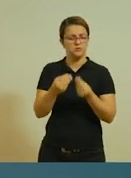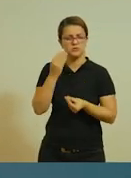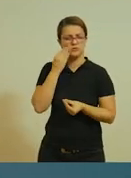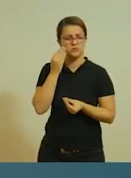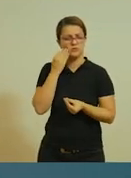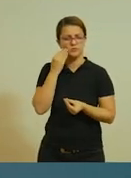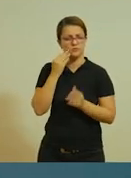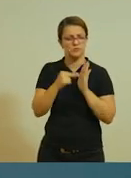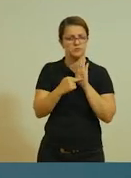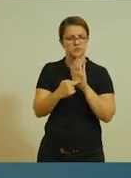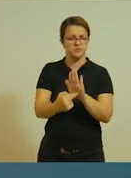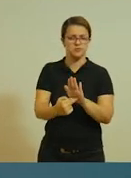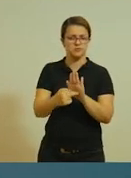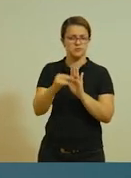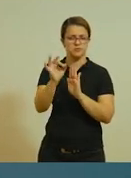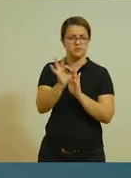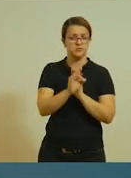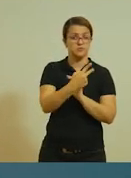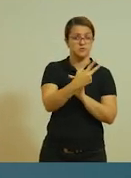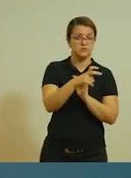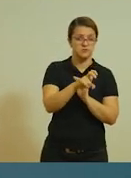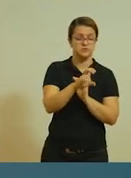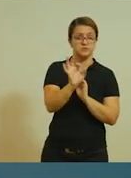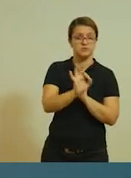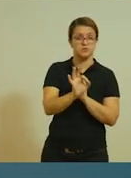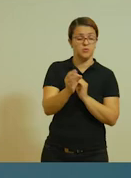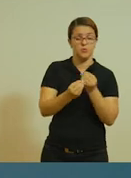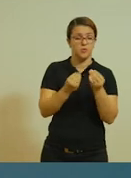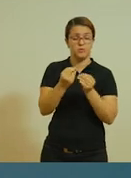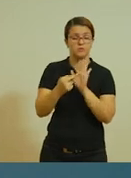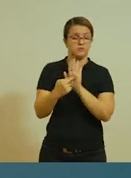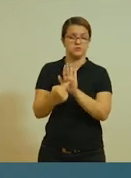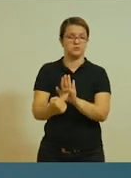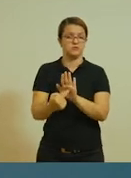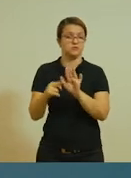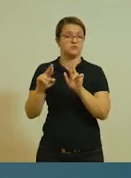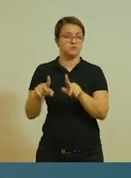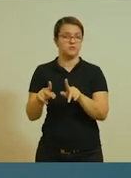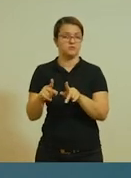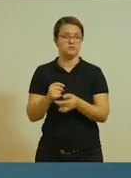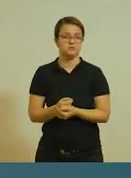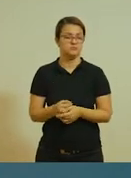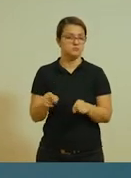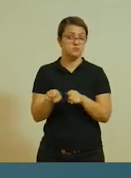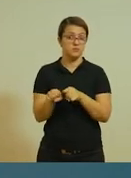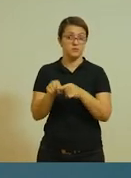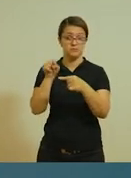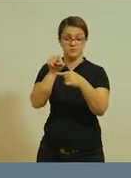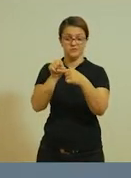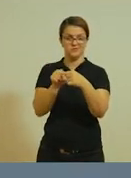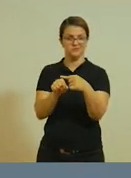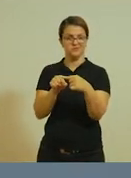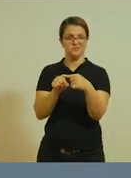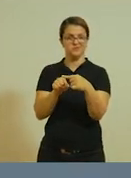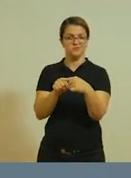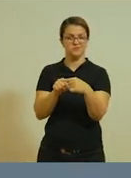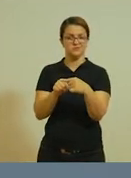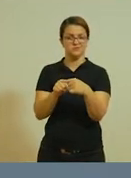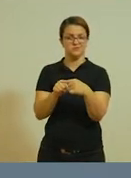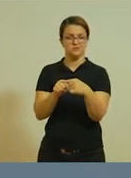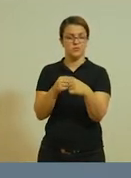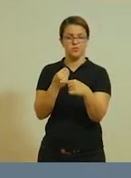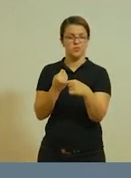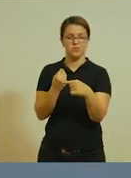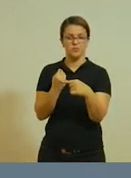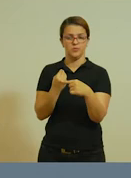temos para representar esses 25%? Nós podemos representar em fração. Então, nós temos